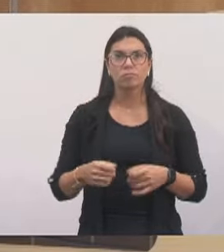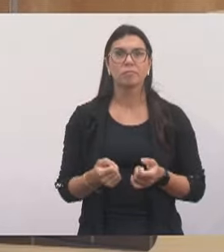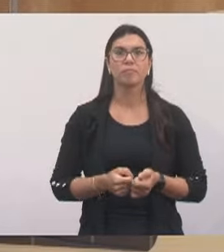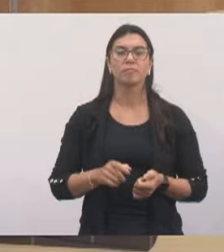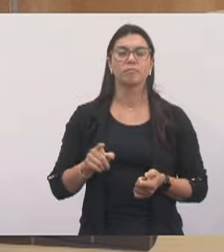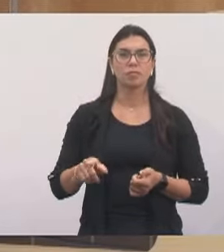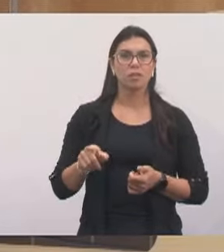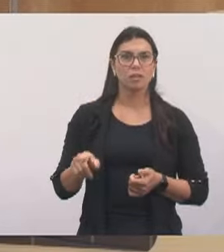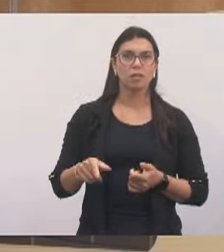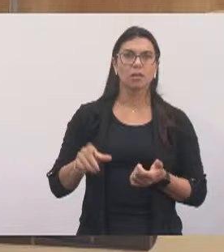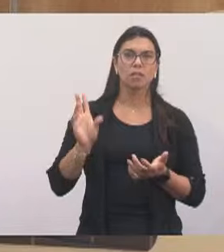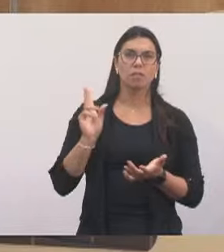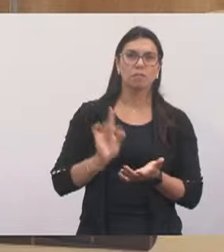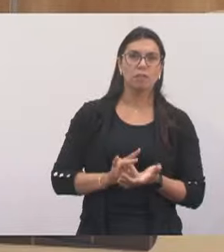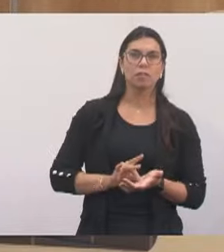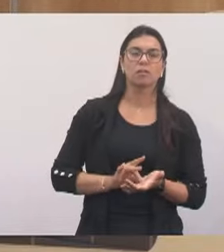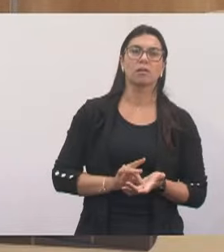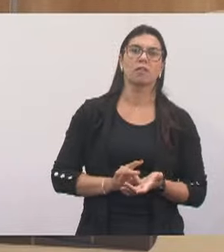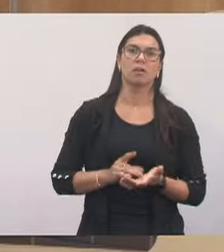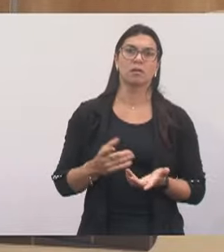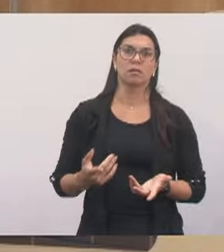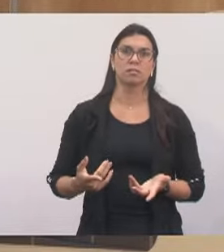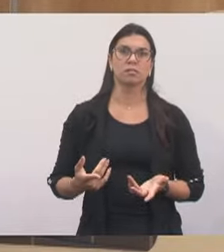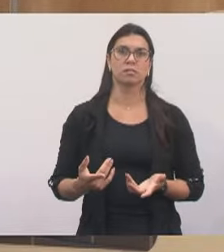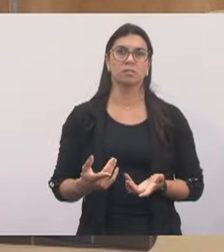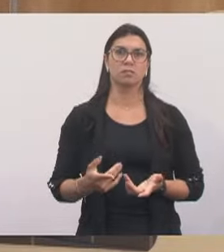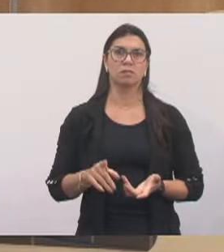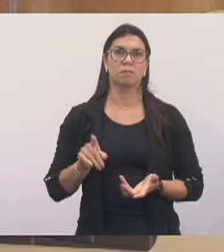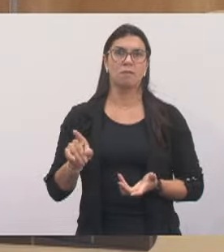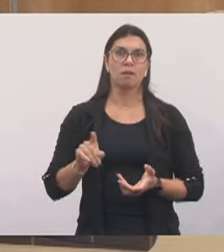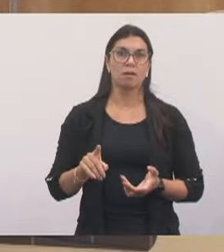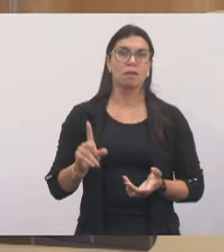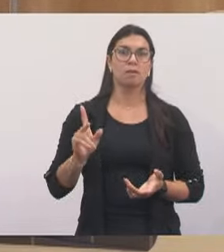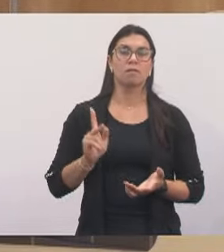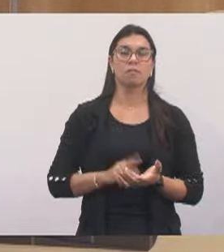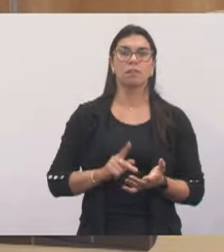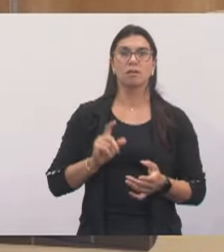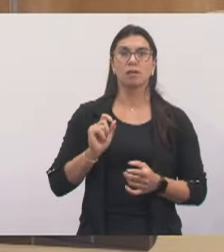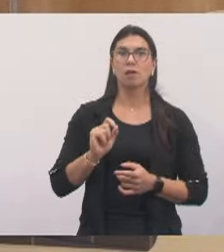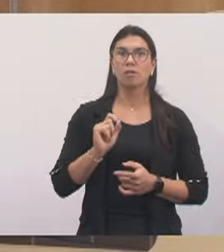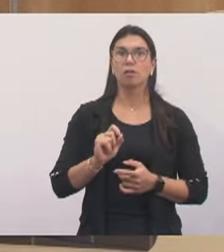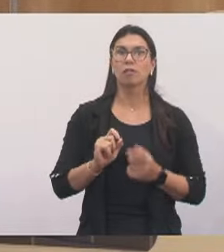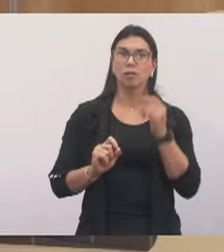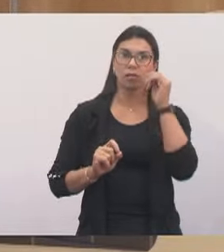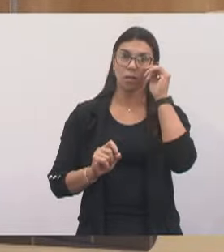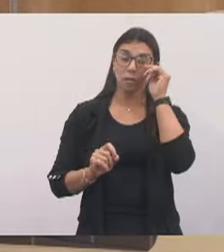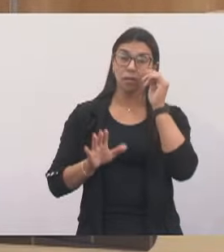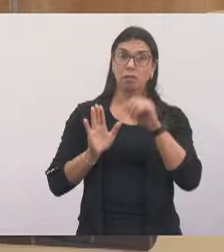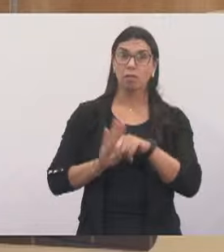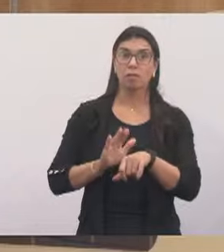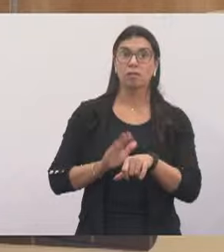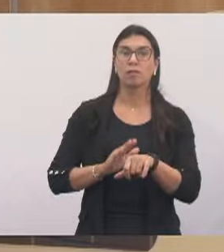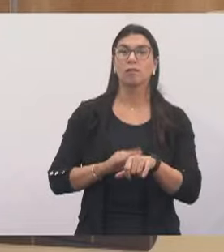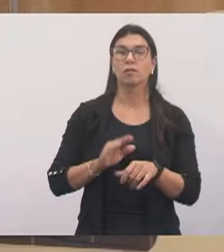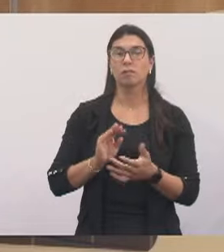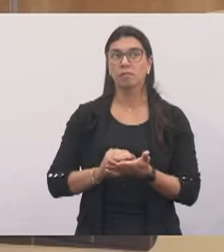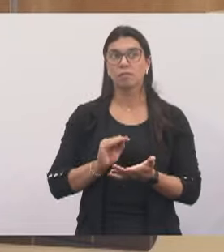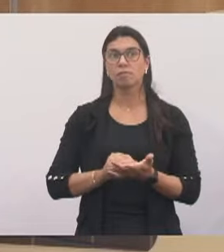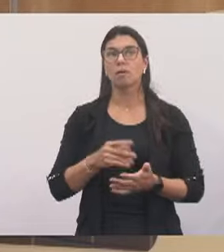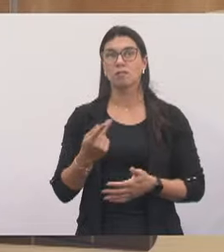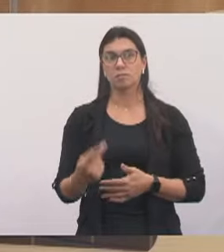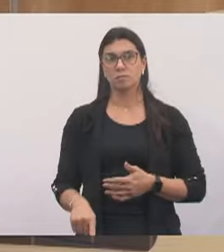bastante leal, tá? Então, você realmente é uma pessoa que vai fazer falta aqui com a gente aqui,